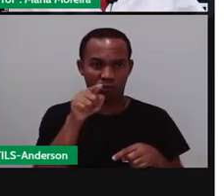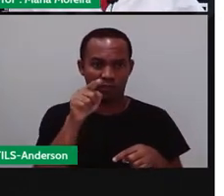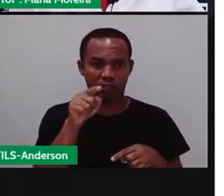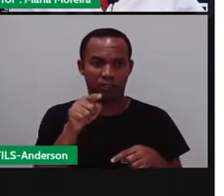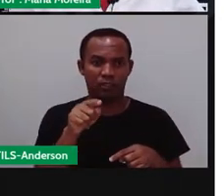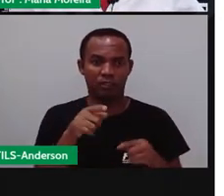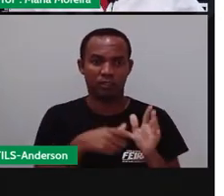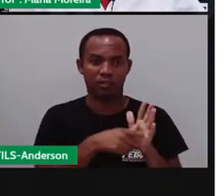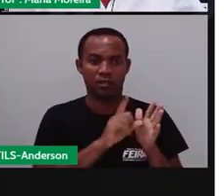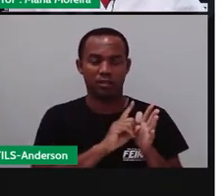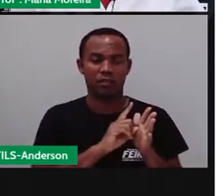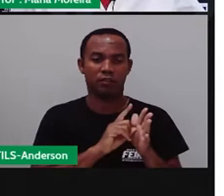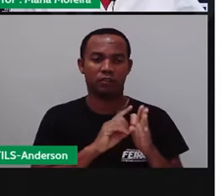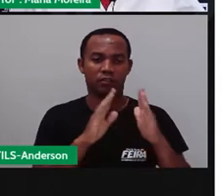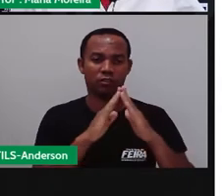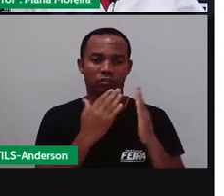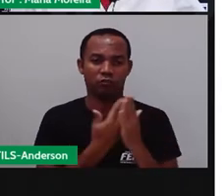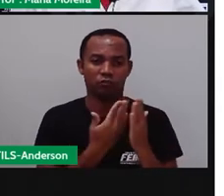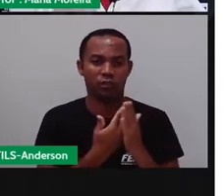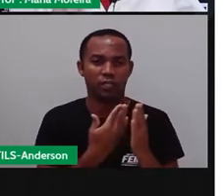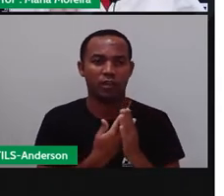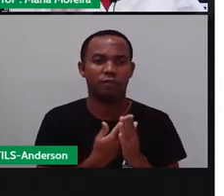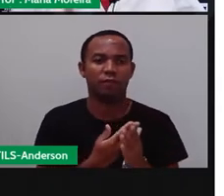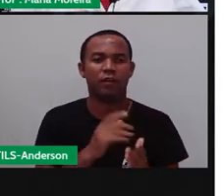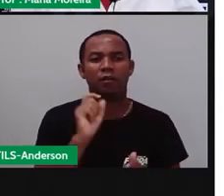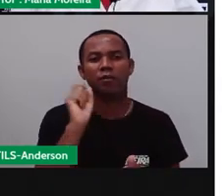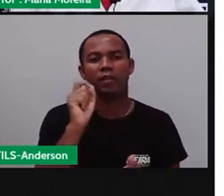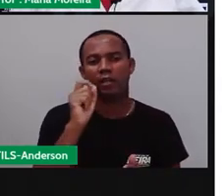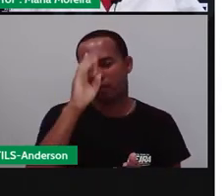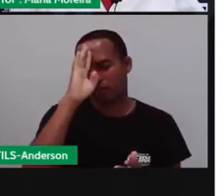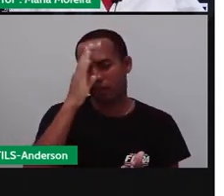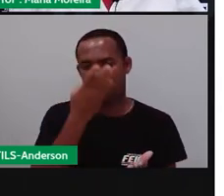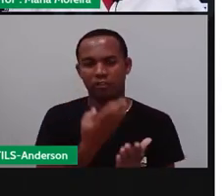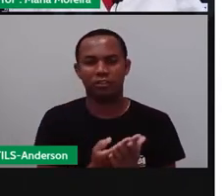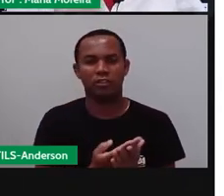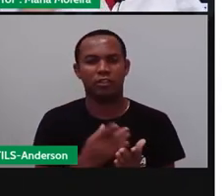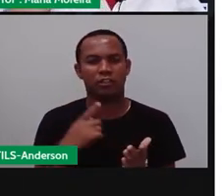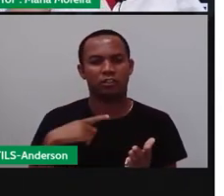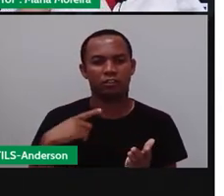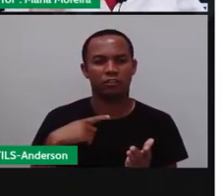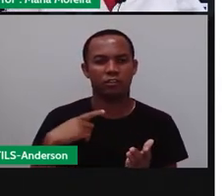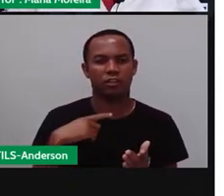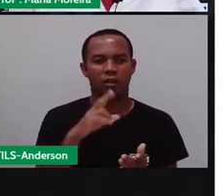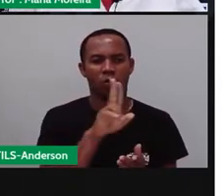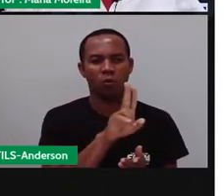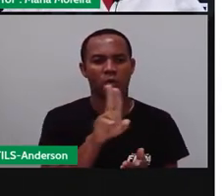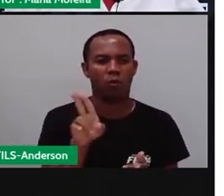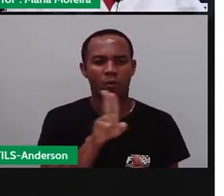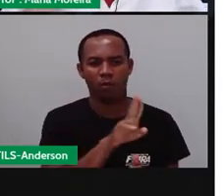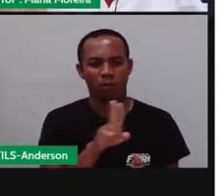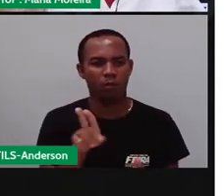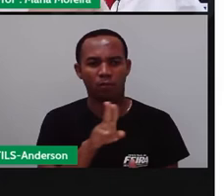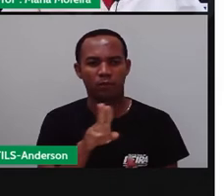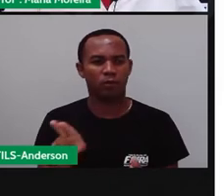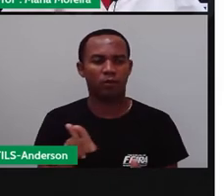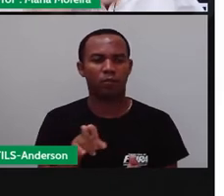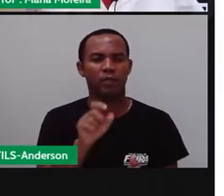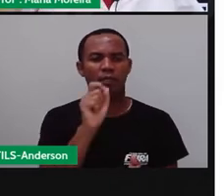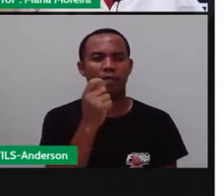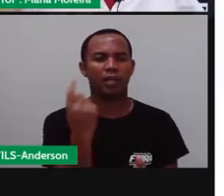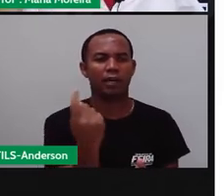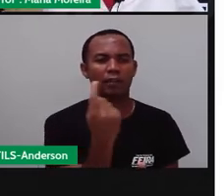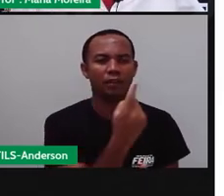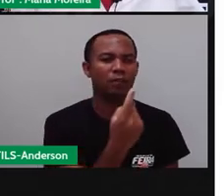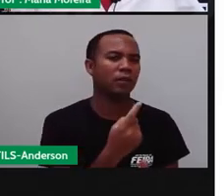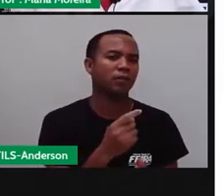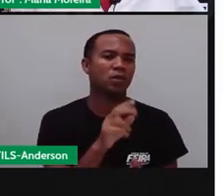presenciais antes da pandemia, acredito eu que existiu a lista de chamada. A professora ou o professor de vocês tinha uma lista e ela